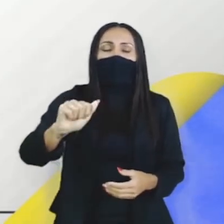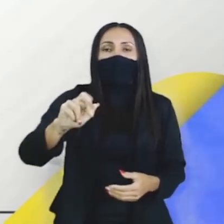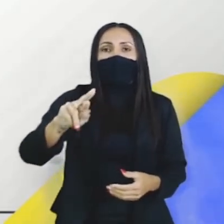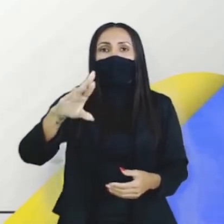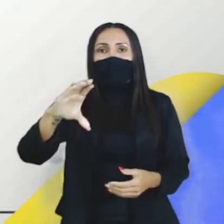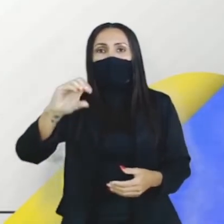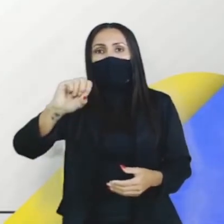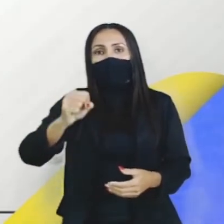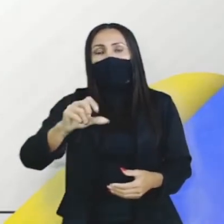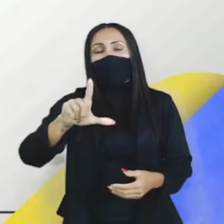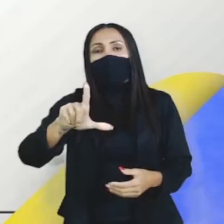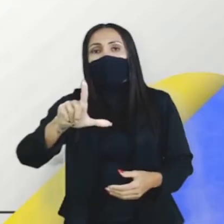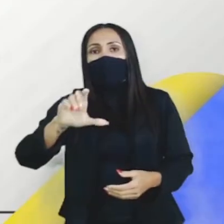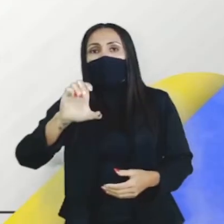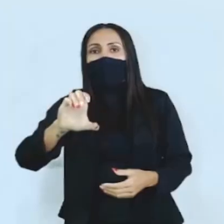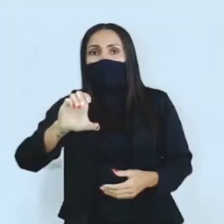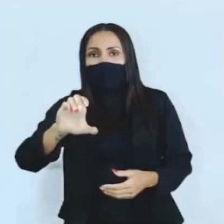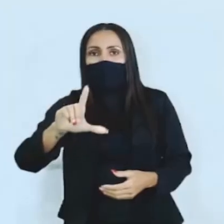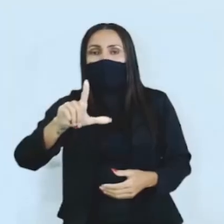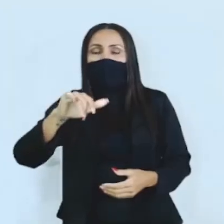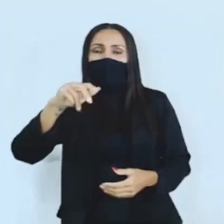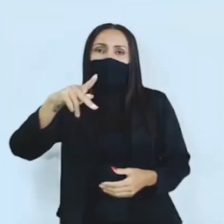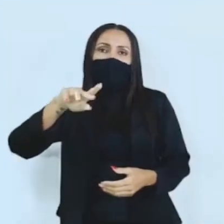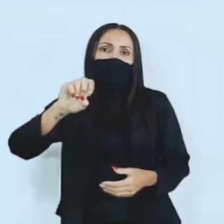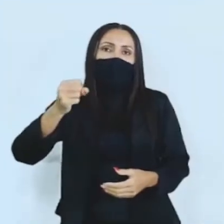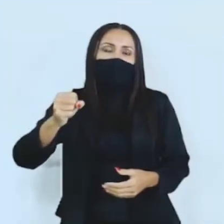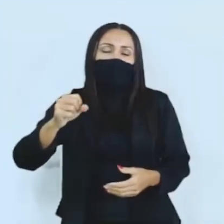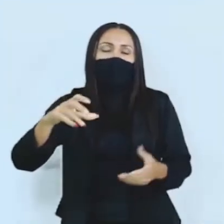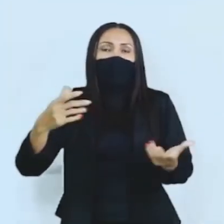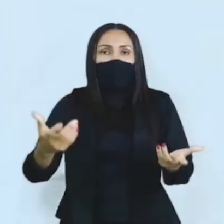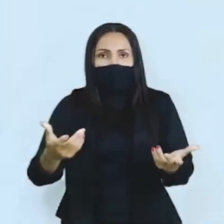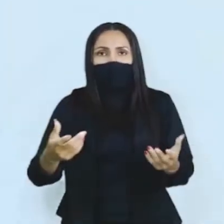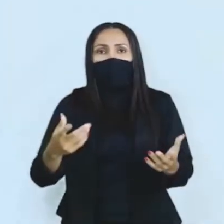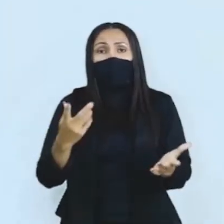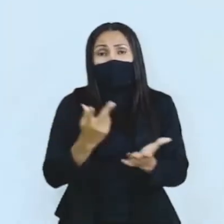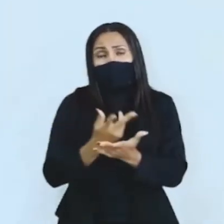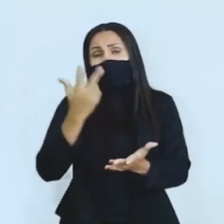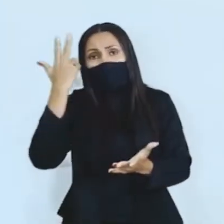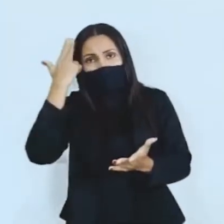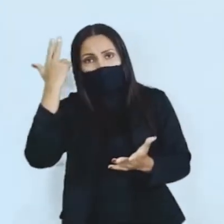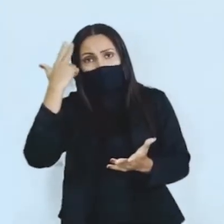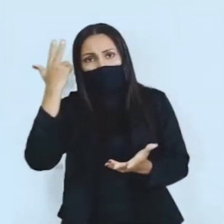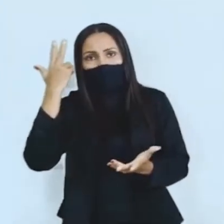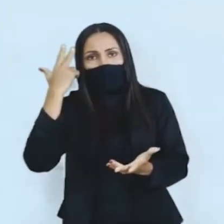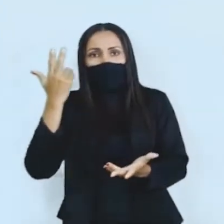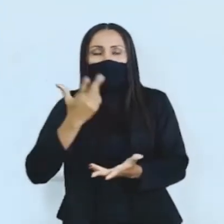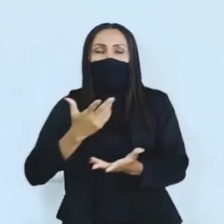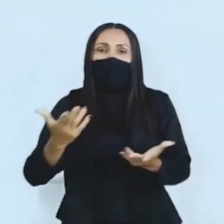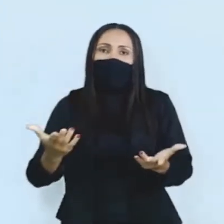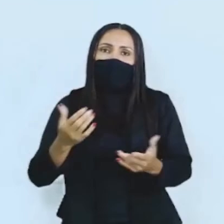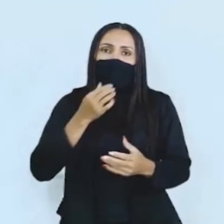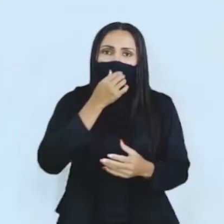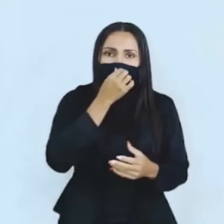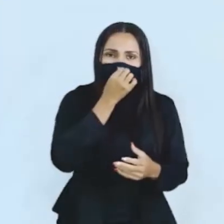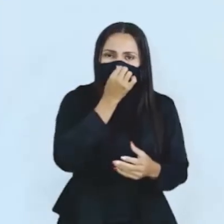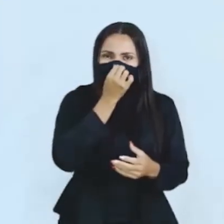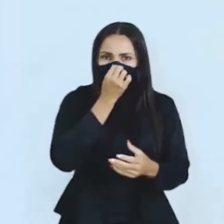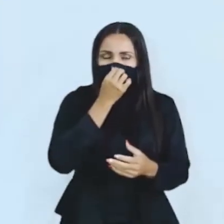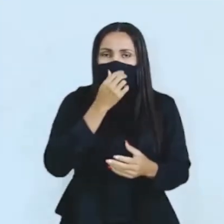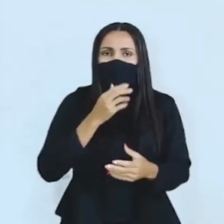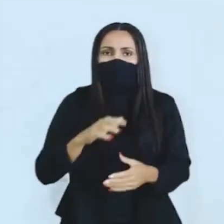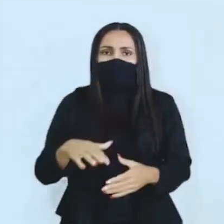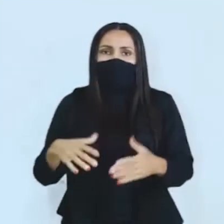influência do eixo de y que está deformado, que ocorre essa deformação natural por conta da propriedade da cavaleira. Então,